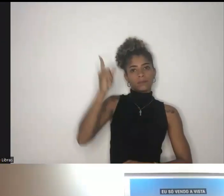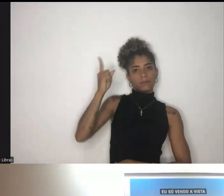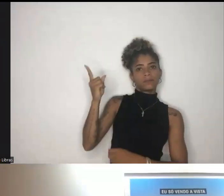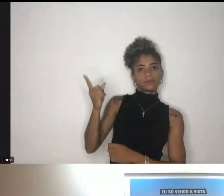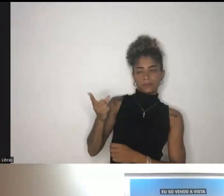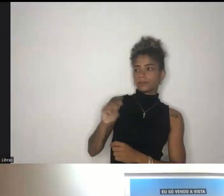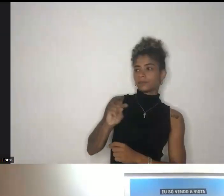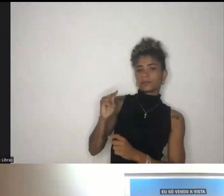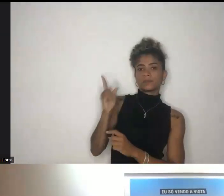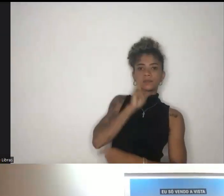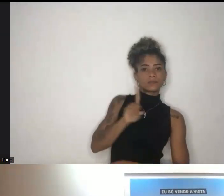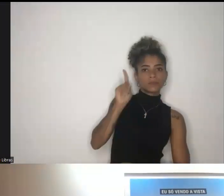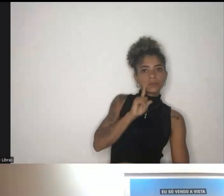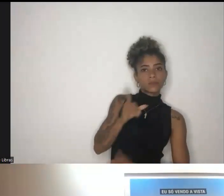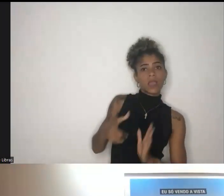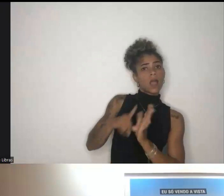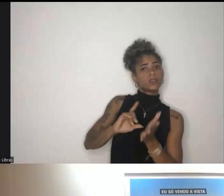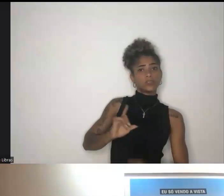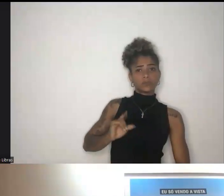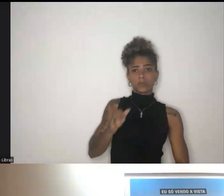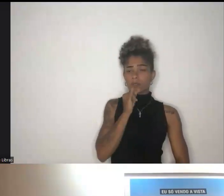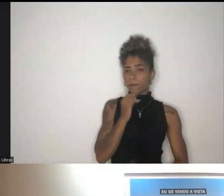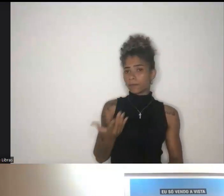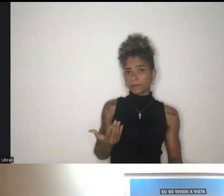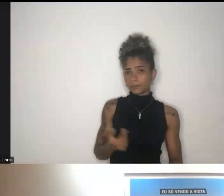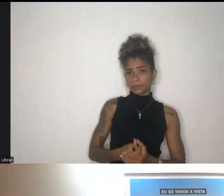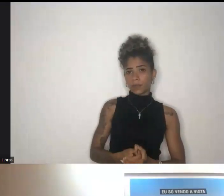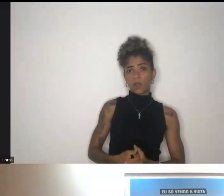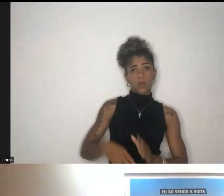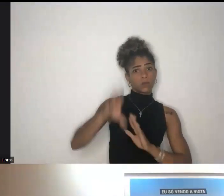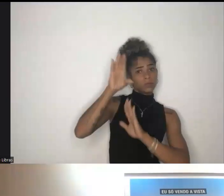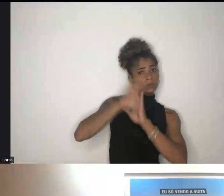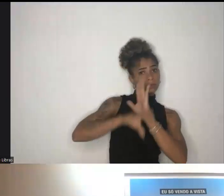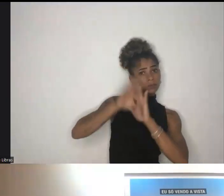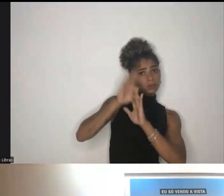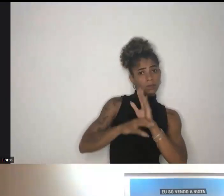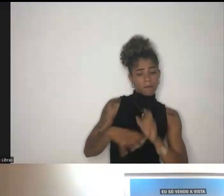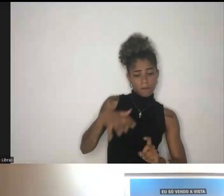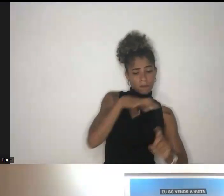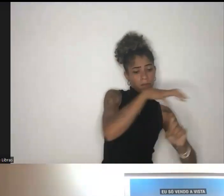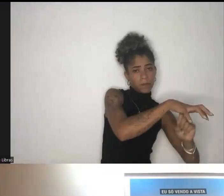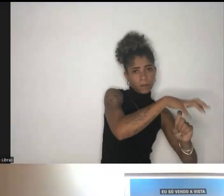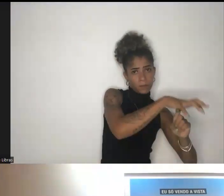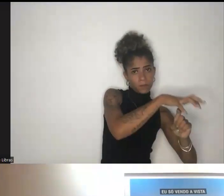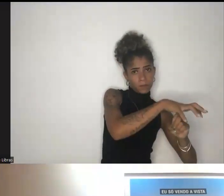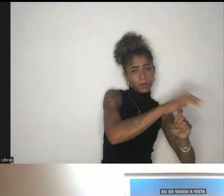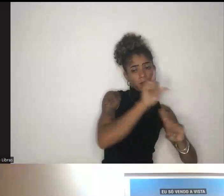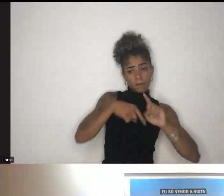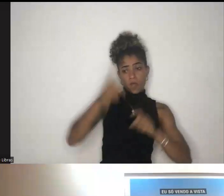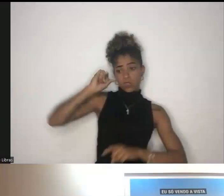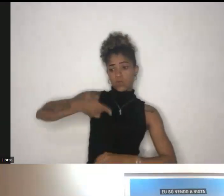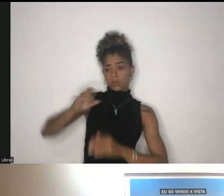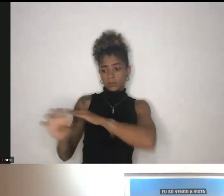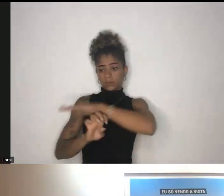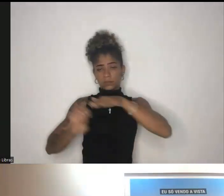antigamente a gente tinha desde daquele conceito senhores feudais aí depois Os Donos das empresas eram